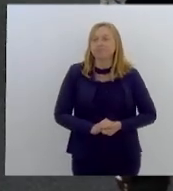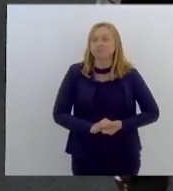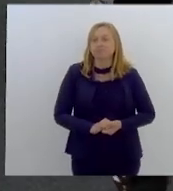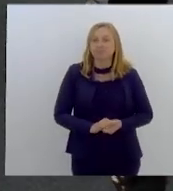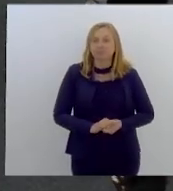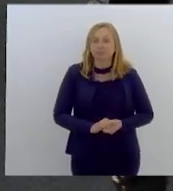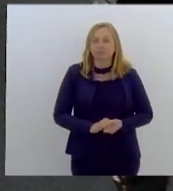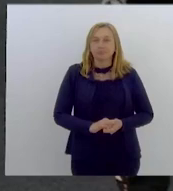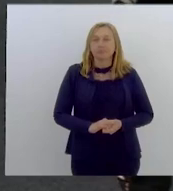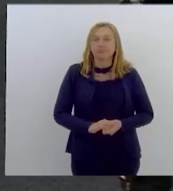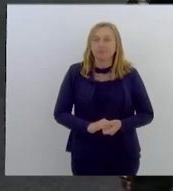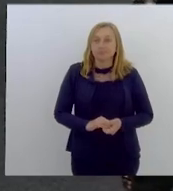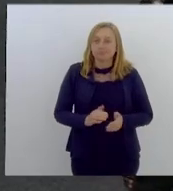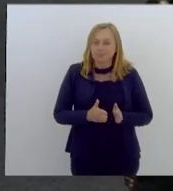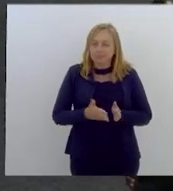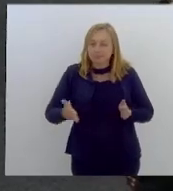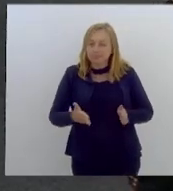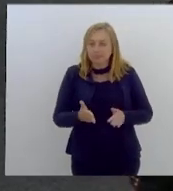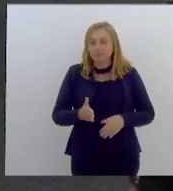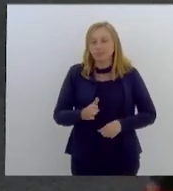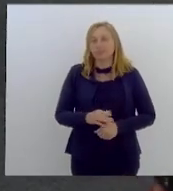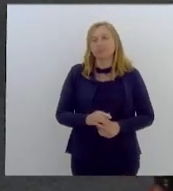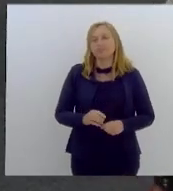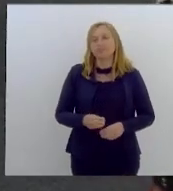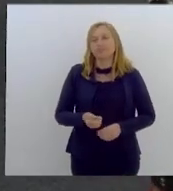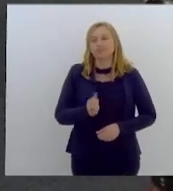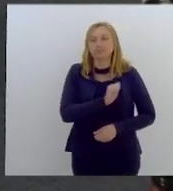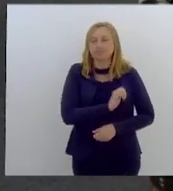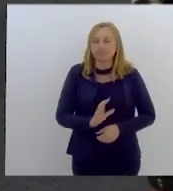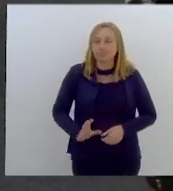foi promulgada. E ela deu, André,